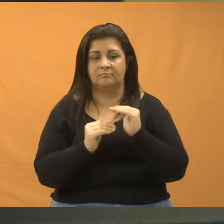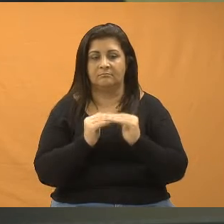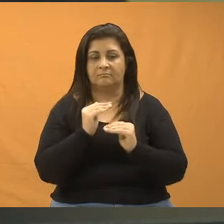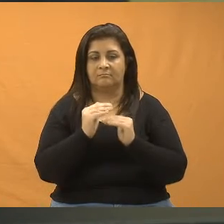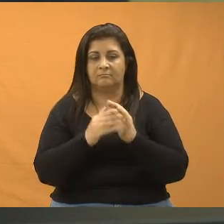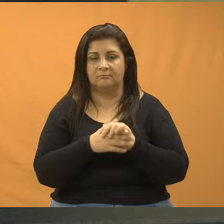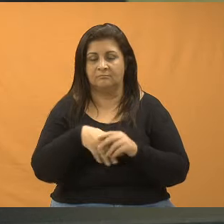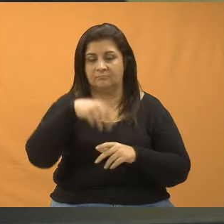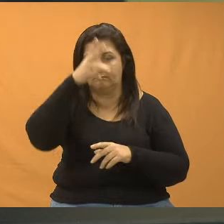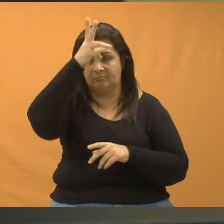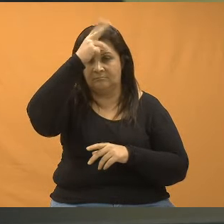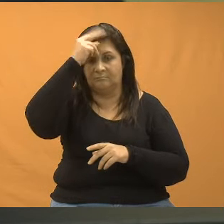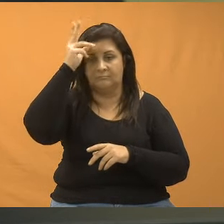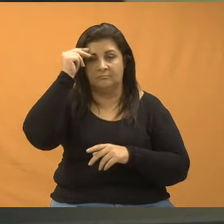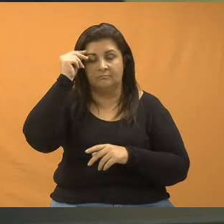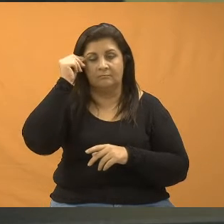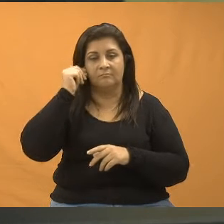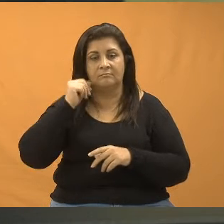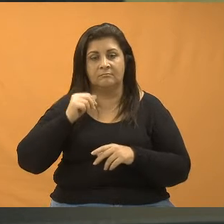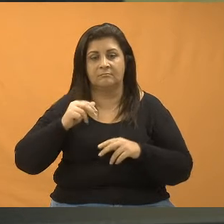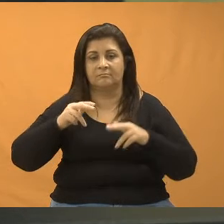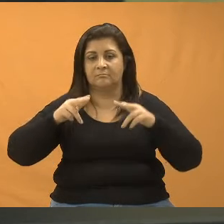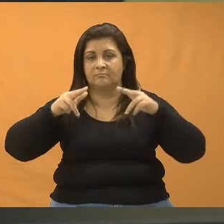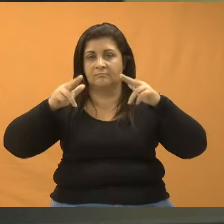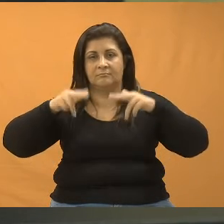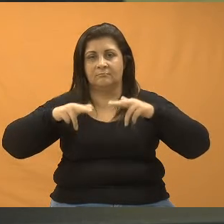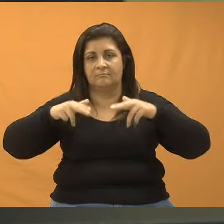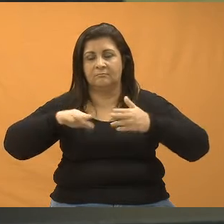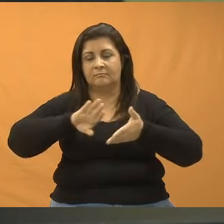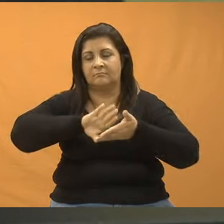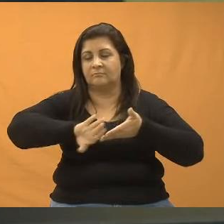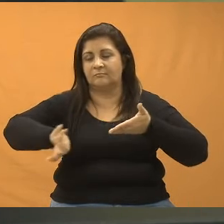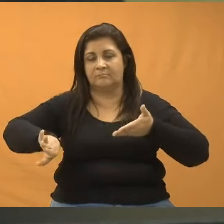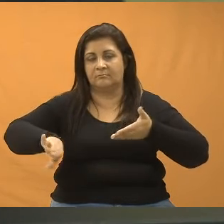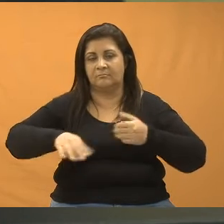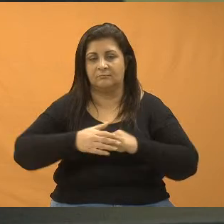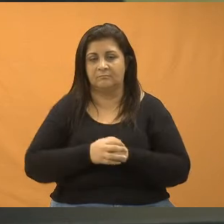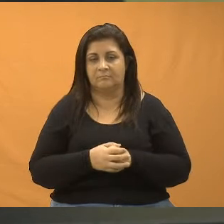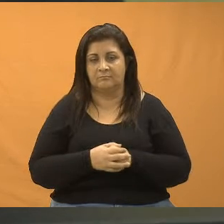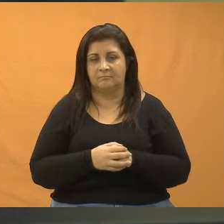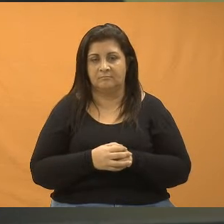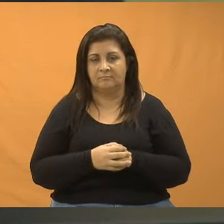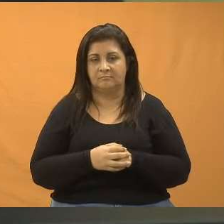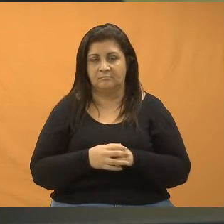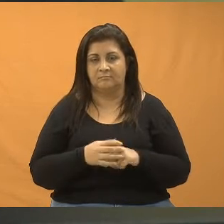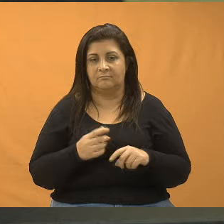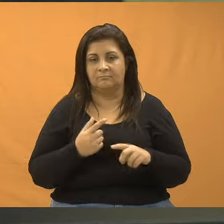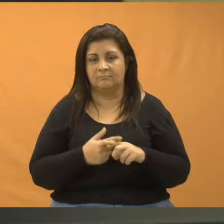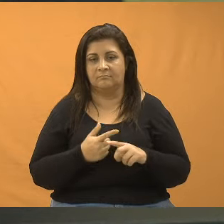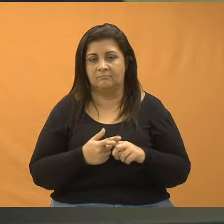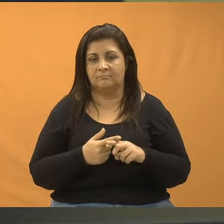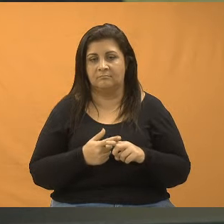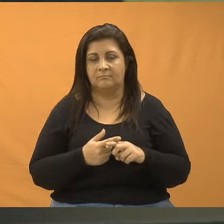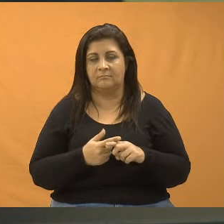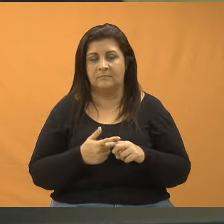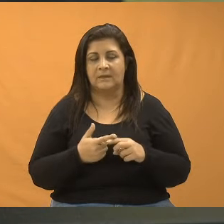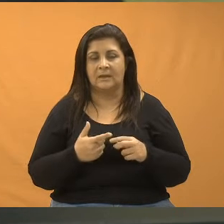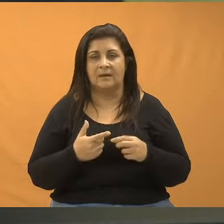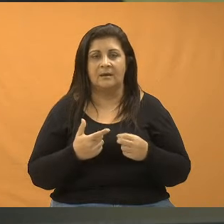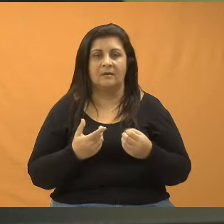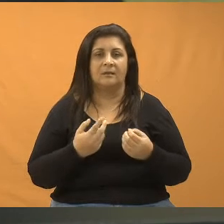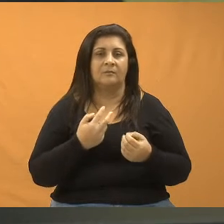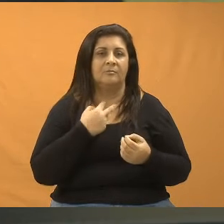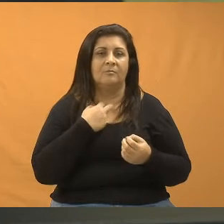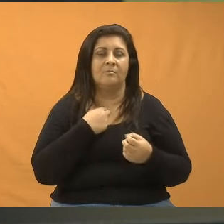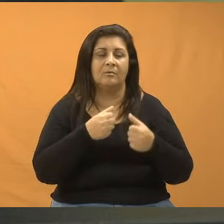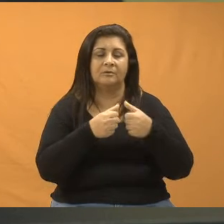E a prefeitura nunca mais sai da Santa Casa, né? Porque não existe a possibilidade de manter o atendimento